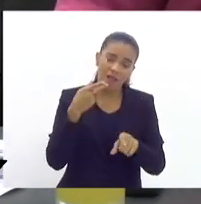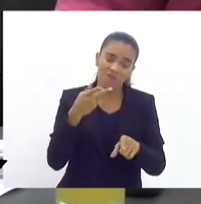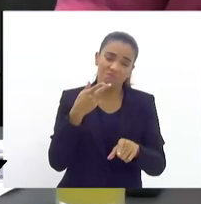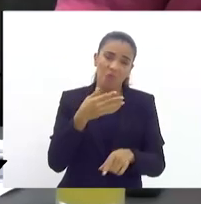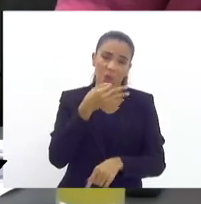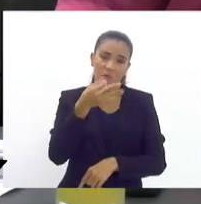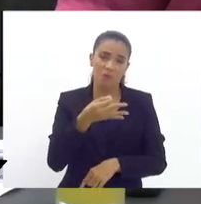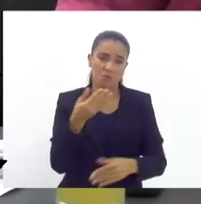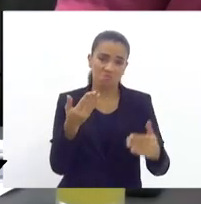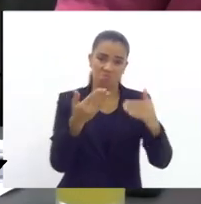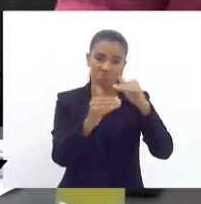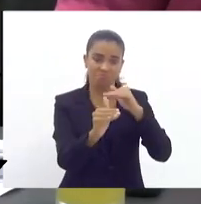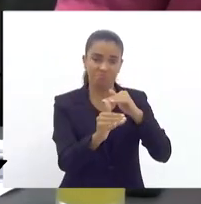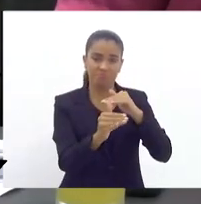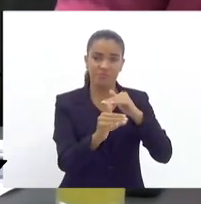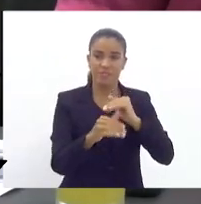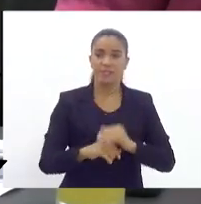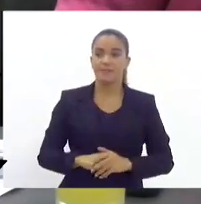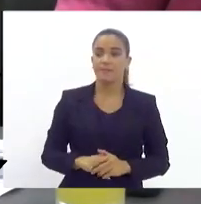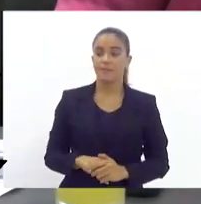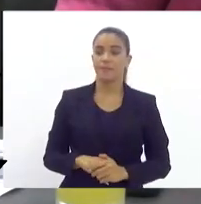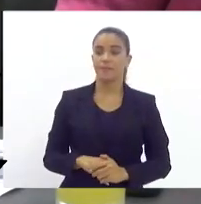veja só,